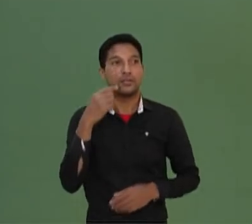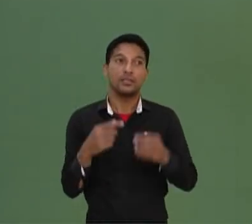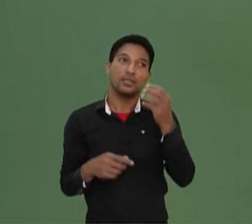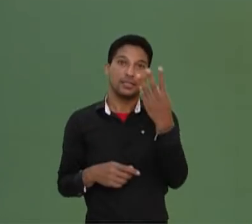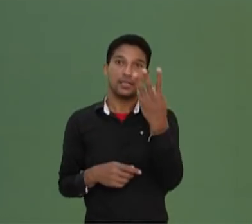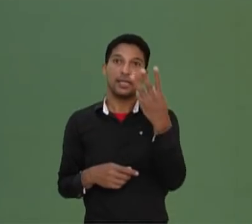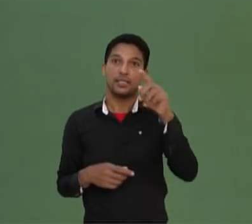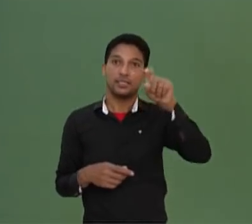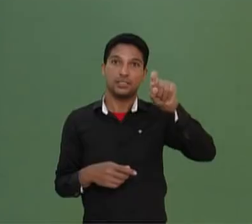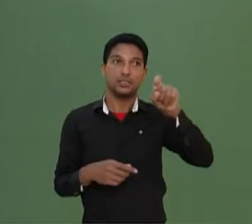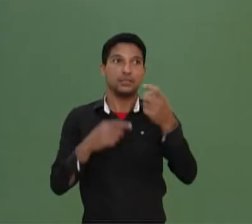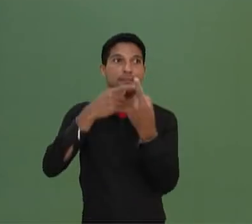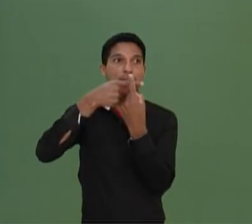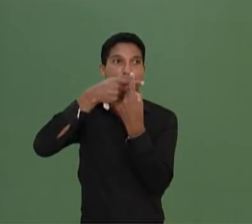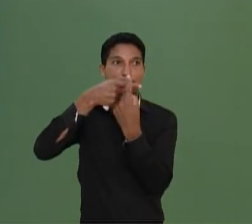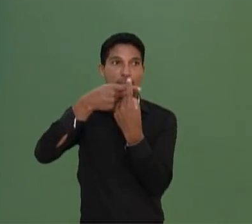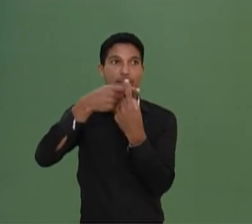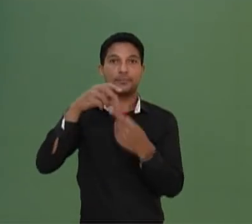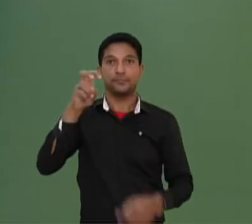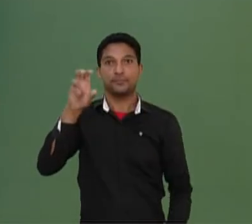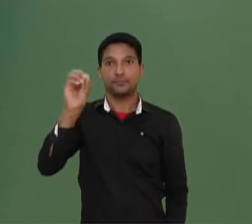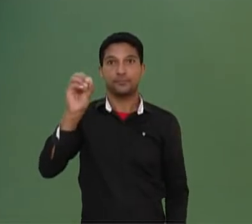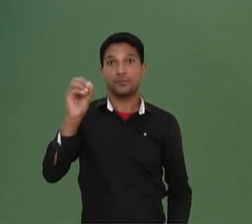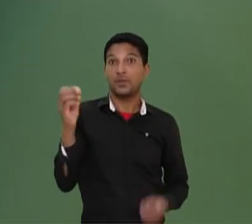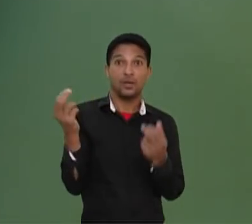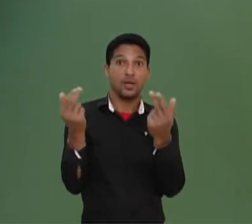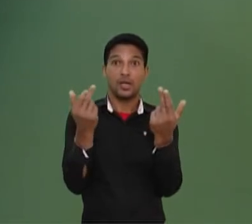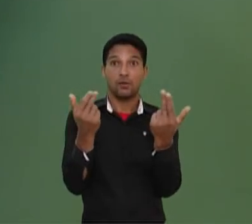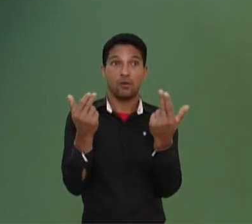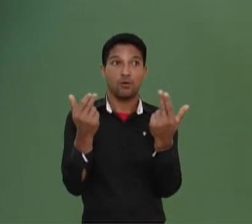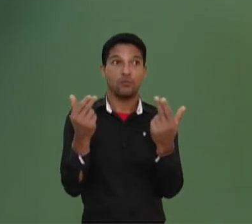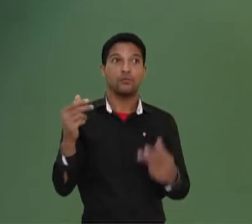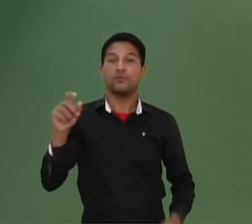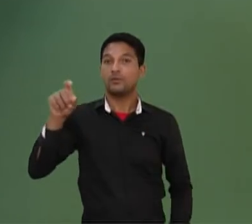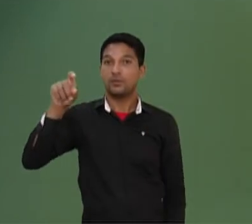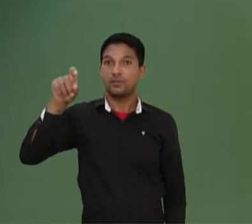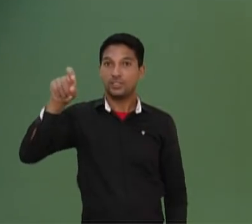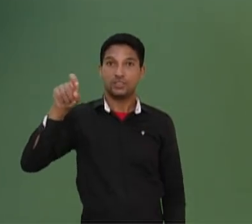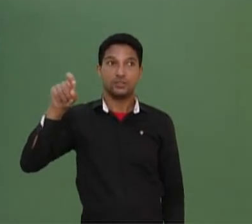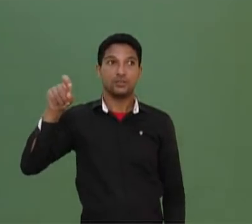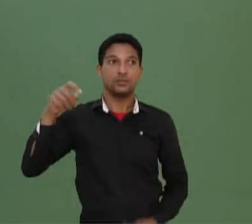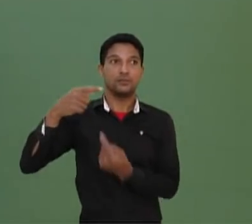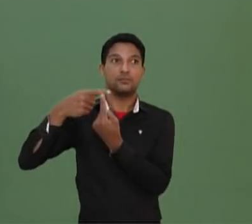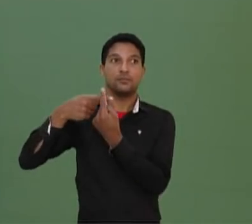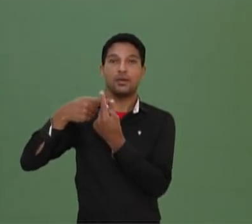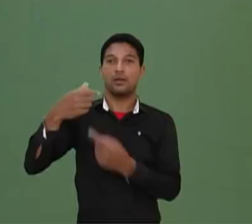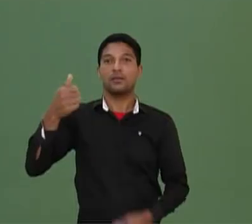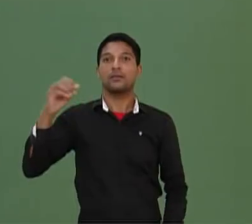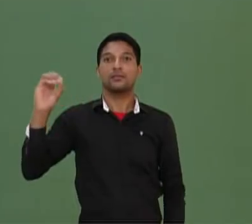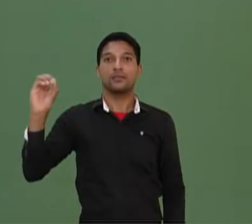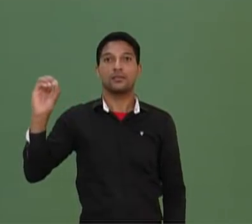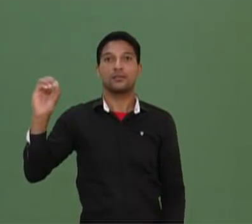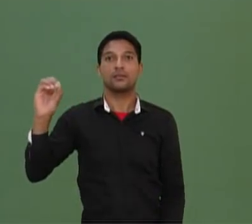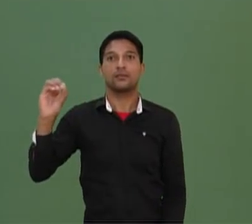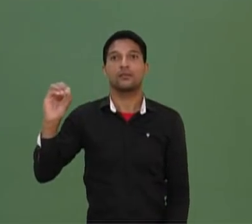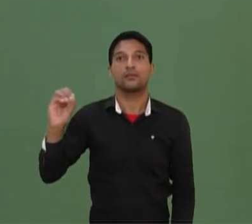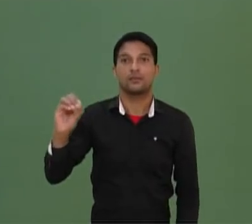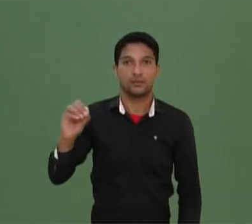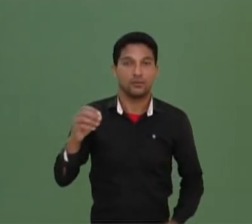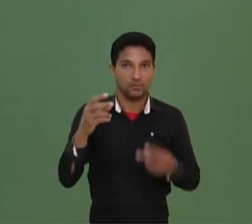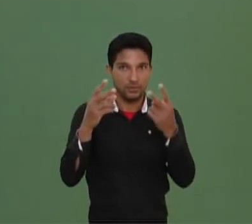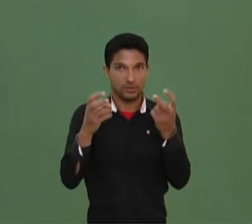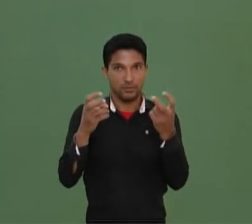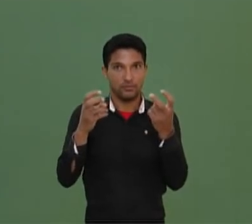é igual ao x mais 100. Então, não se empolgue de escrever a medida dos ângulos